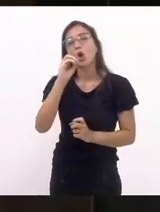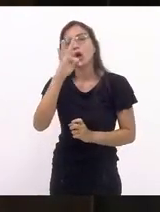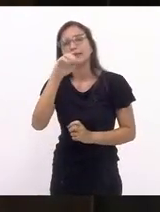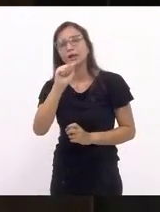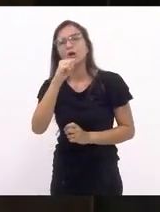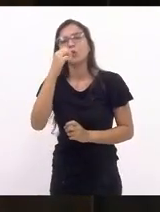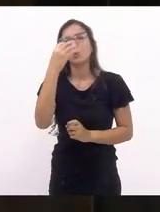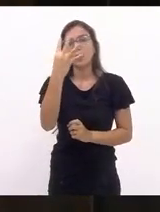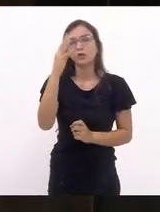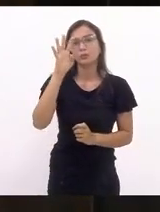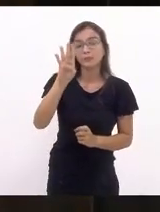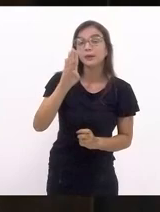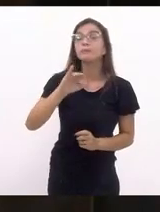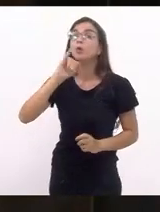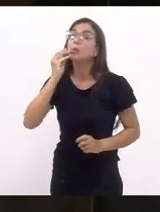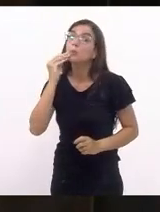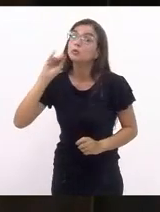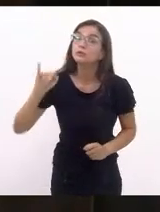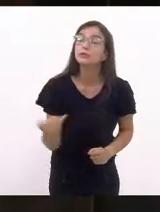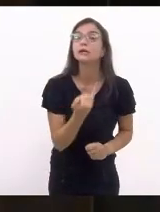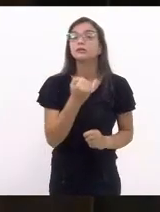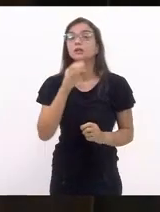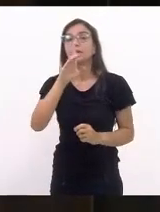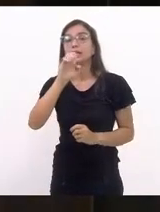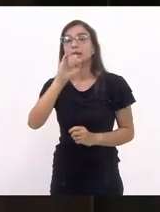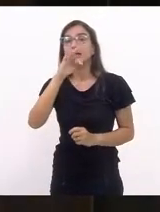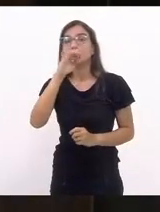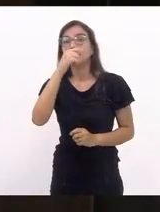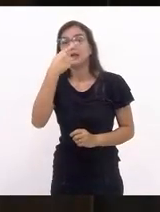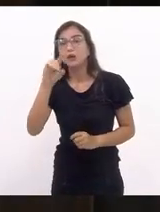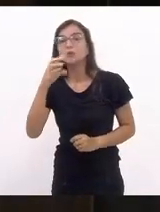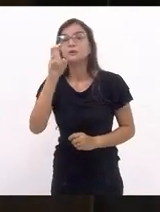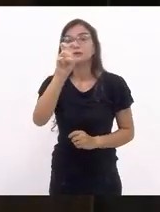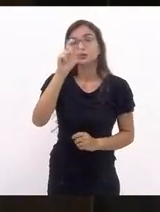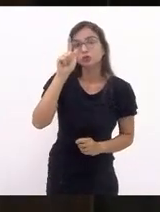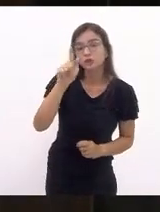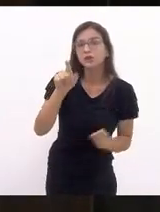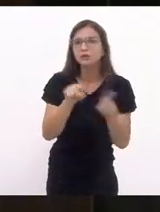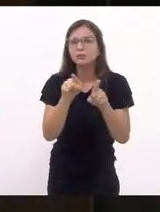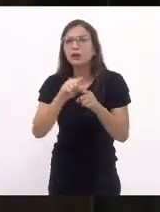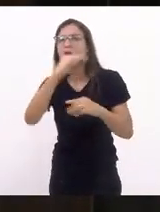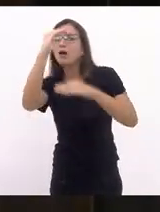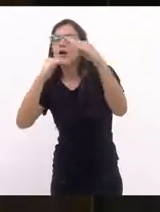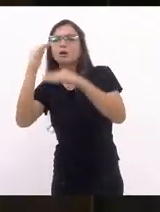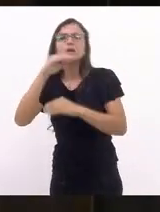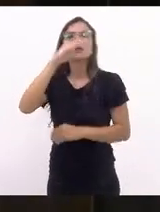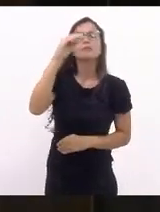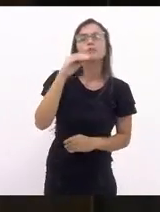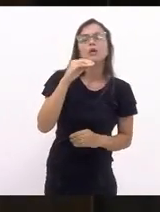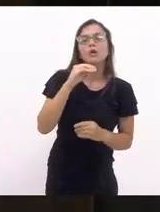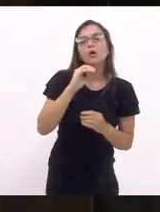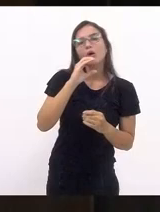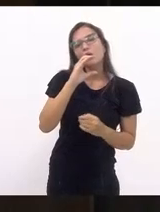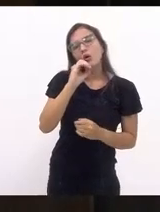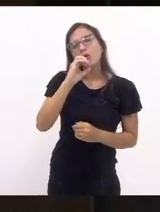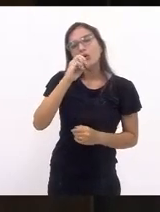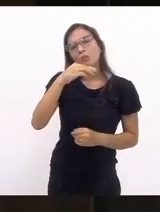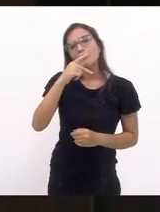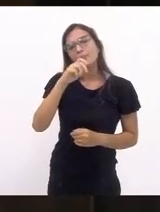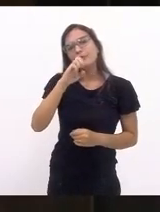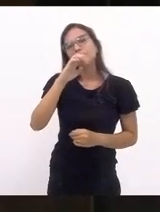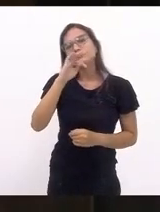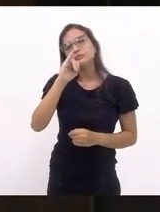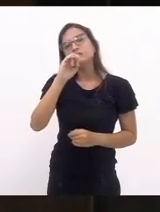oportunidade do leilão do 5z o ranking de competitividade dos Estados a criação do Parque Mundo dos